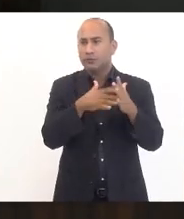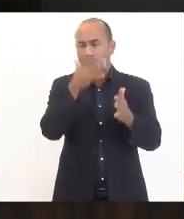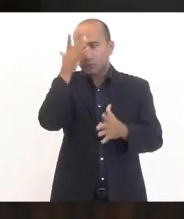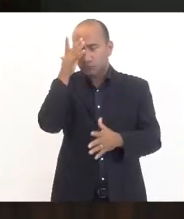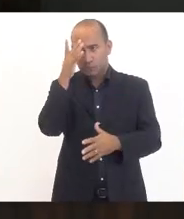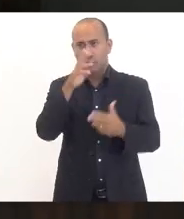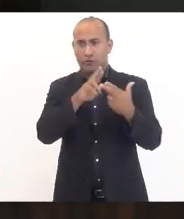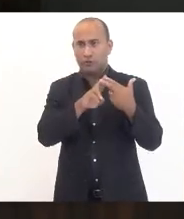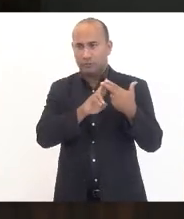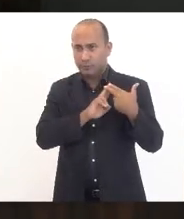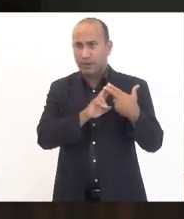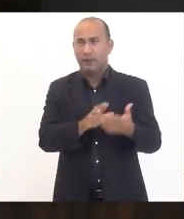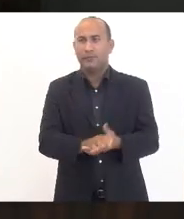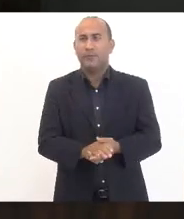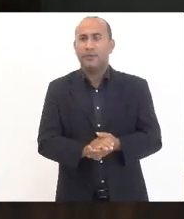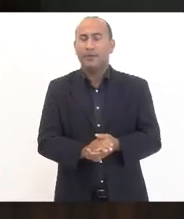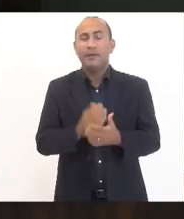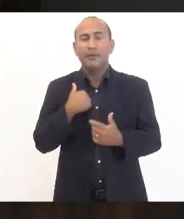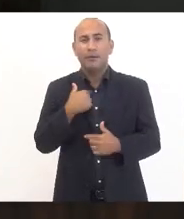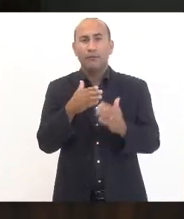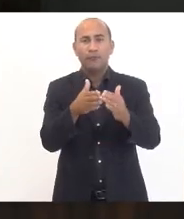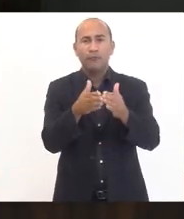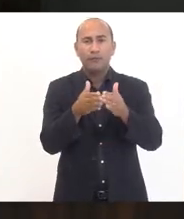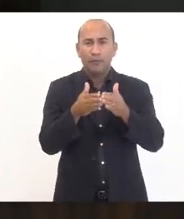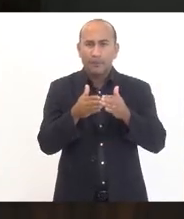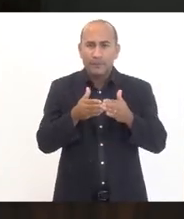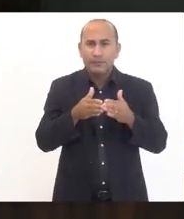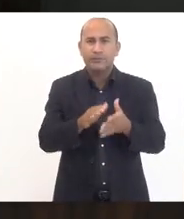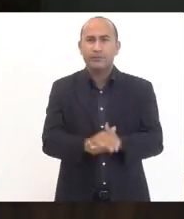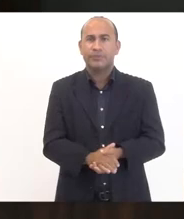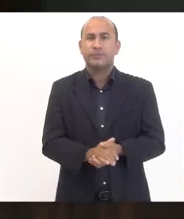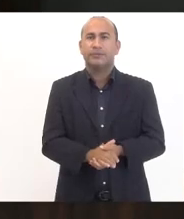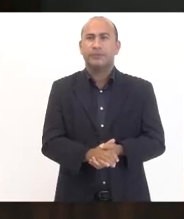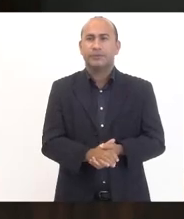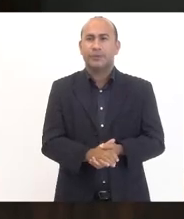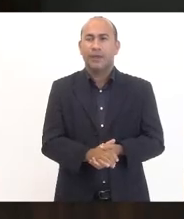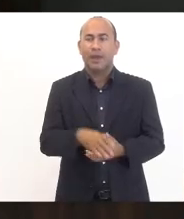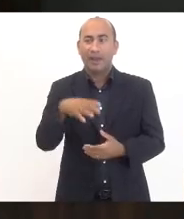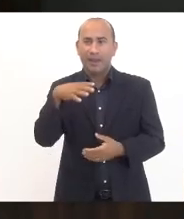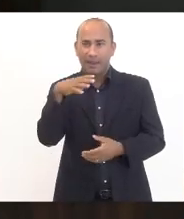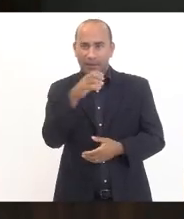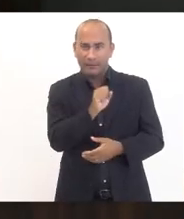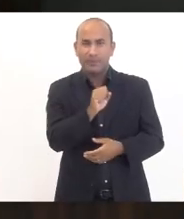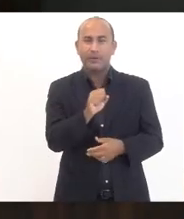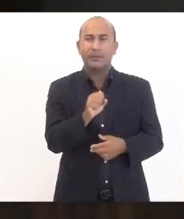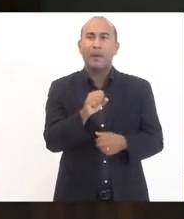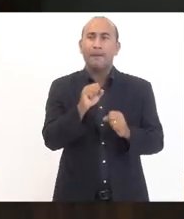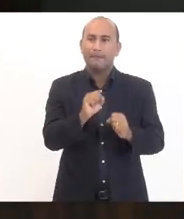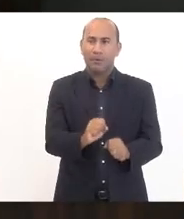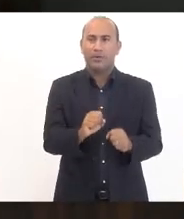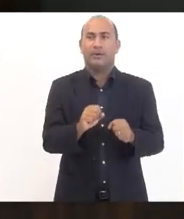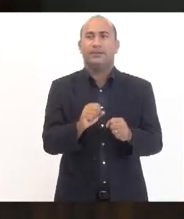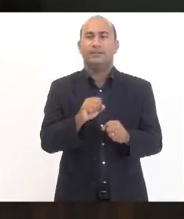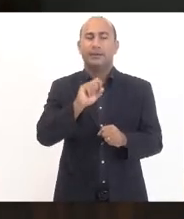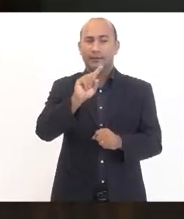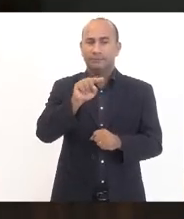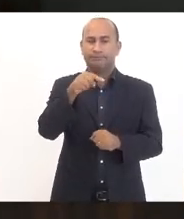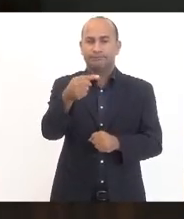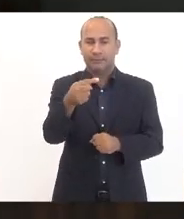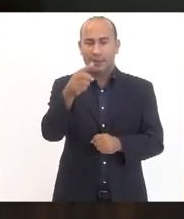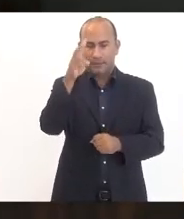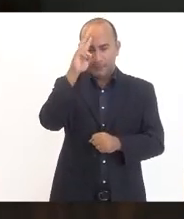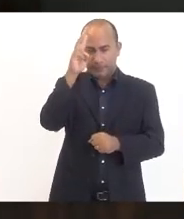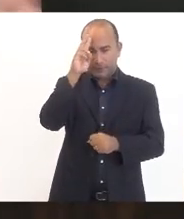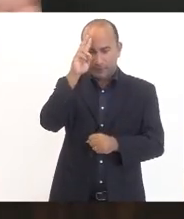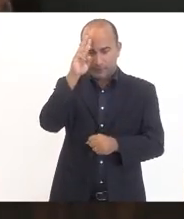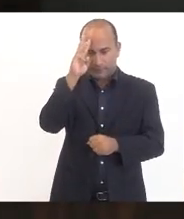desses 7, e vou pedir, com autorização do plenário, urgência para os 7, para que a gente possa trazê-lo na terça, para